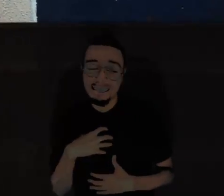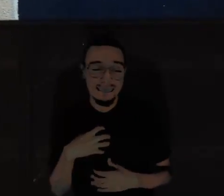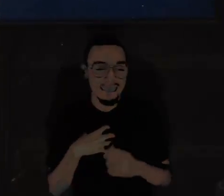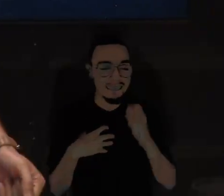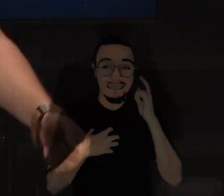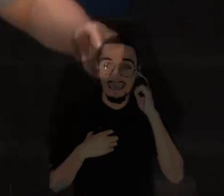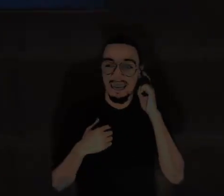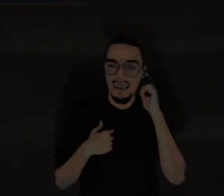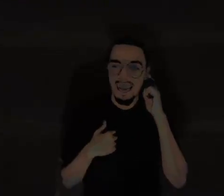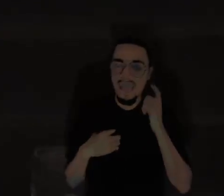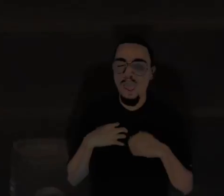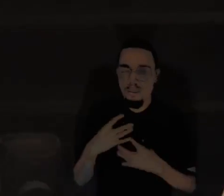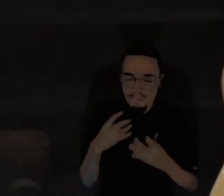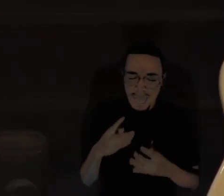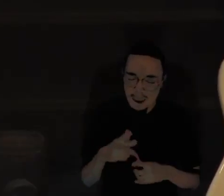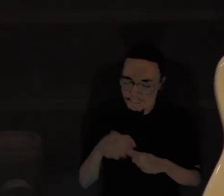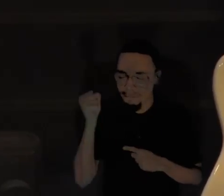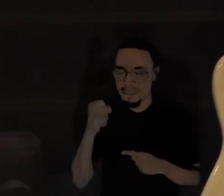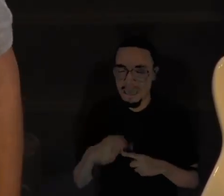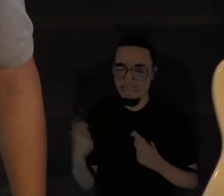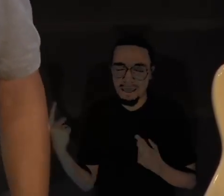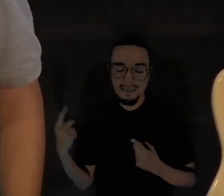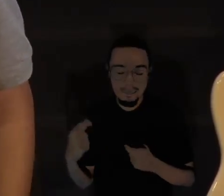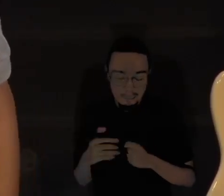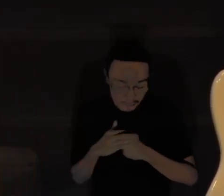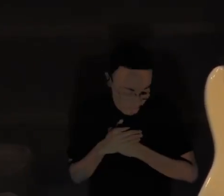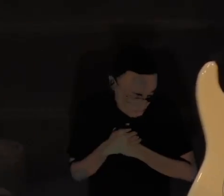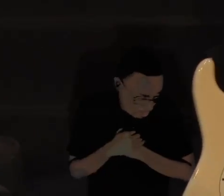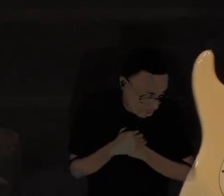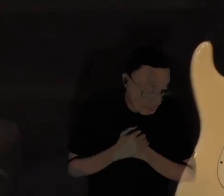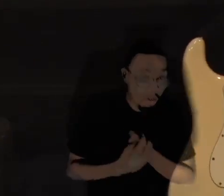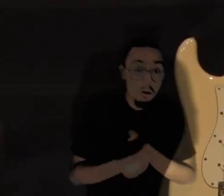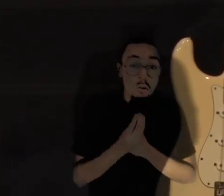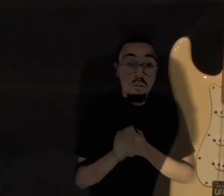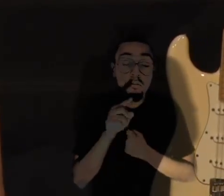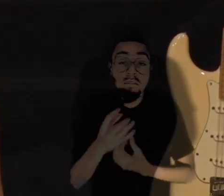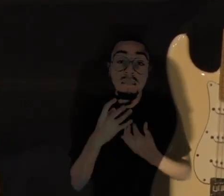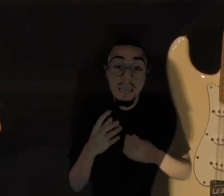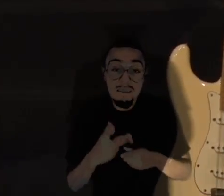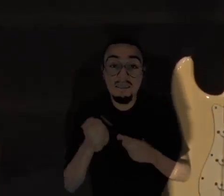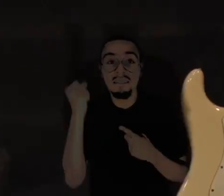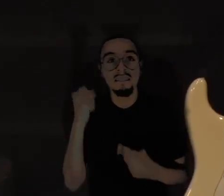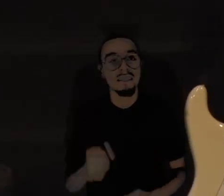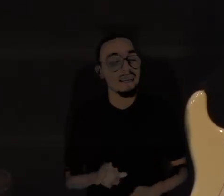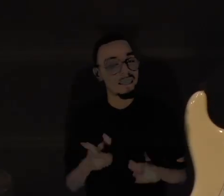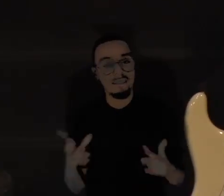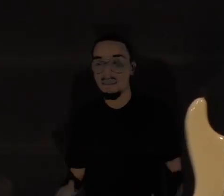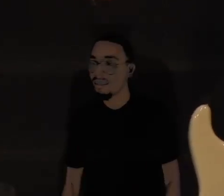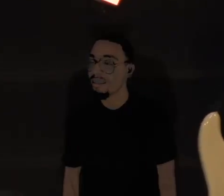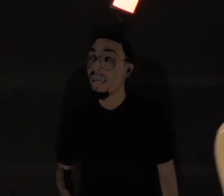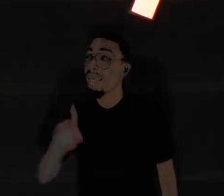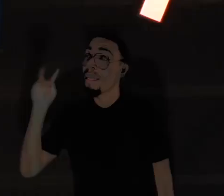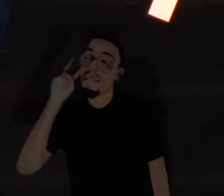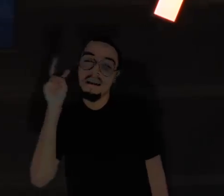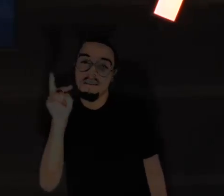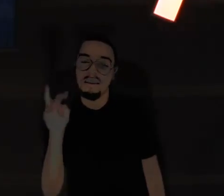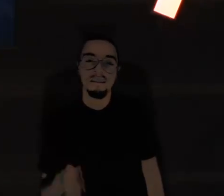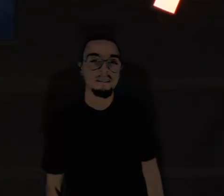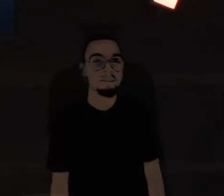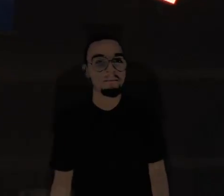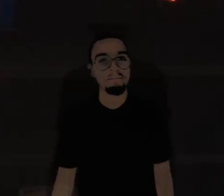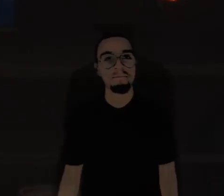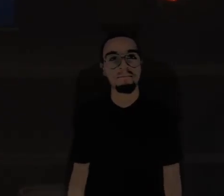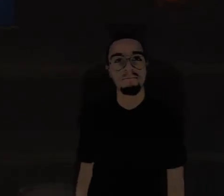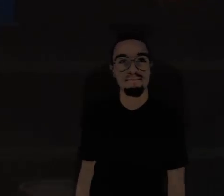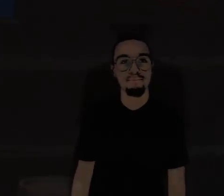se escondendo. Não tem como vencer malhando trigo no lagar. E Deus está vendo. Deus está vendo